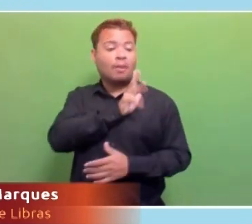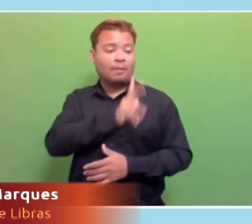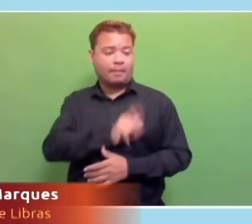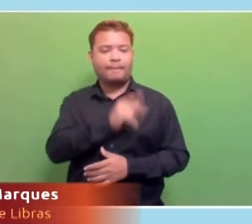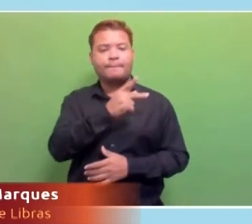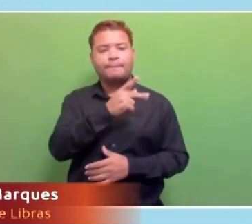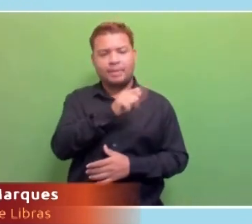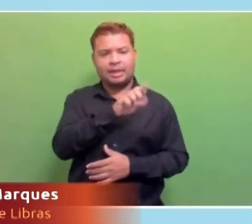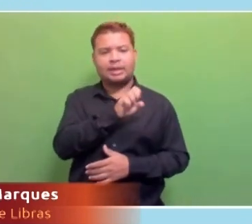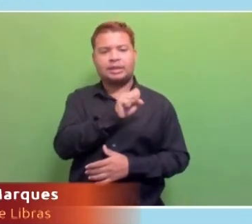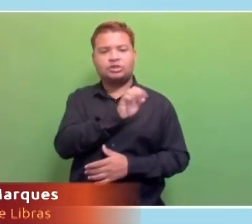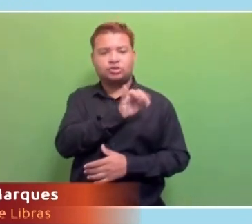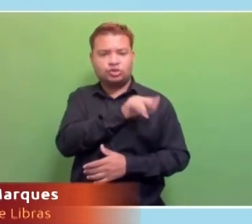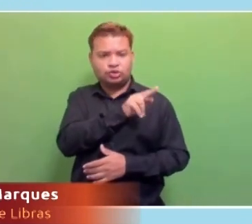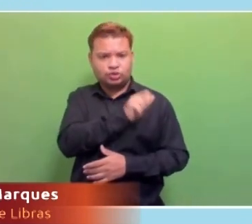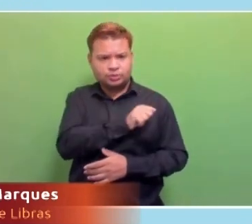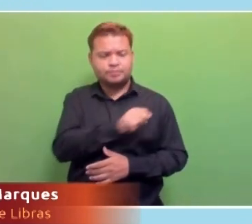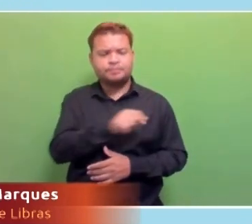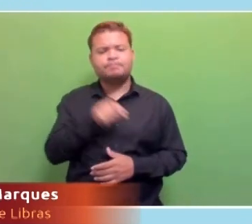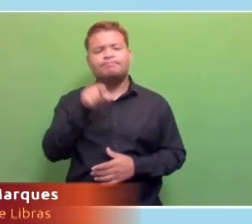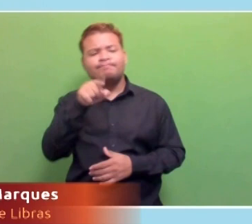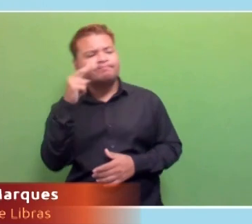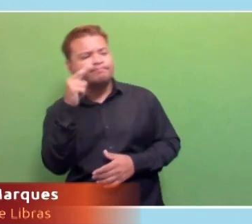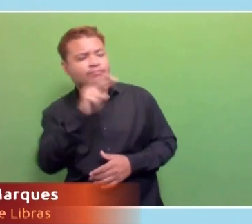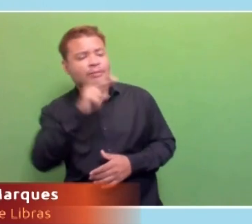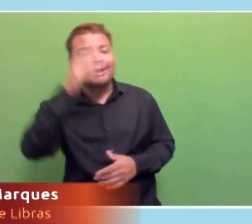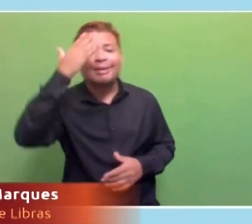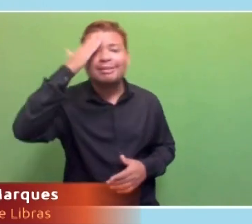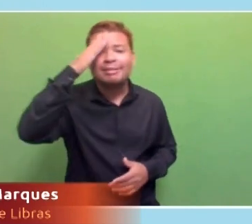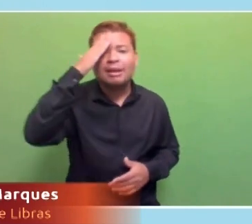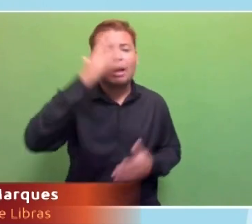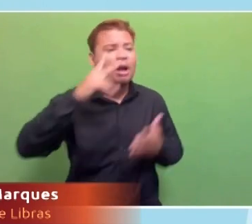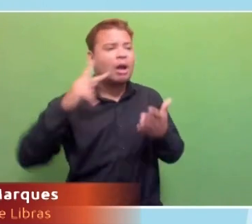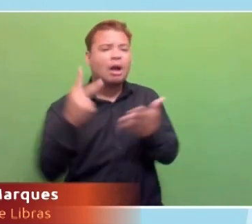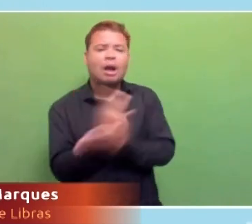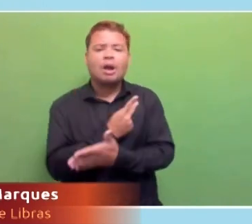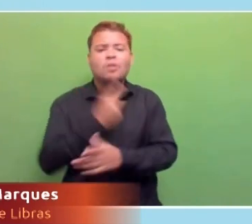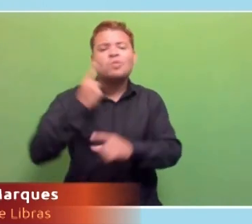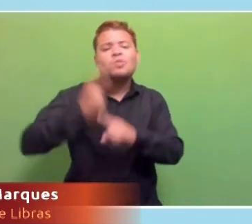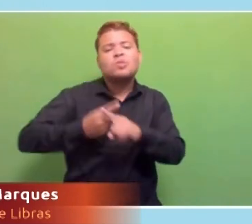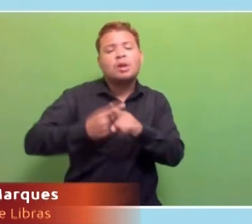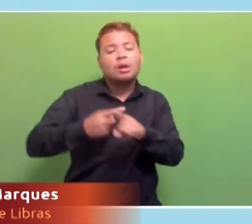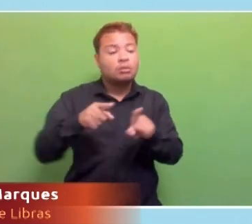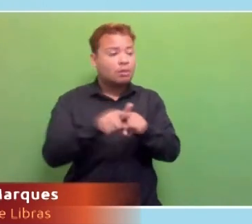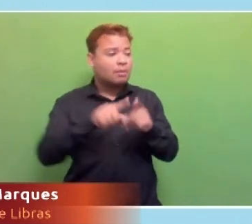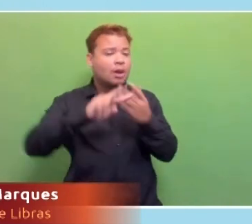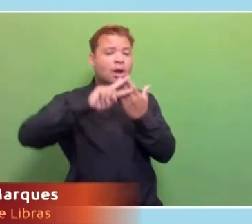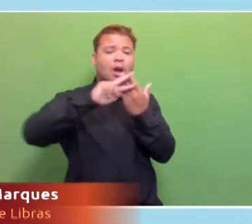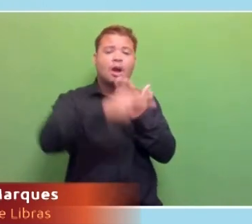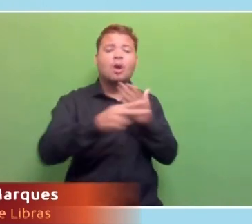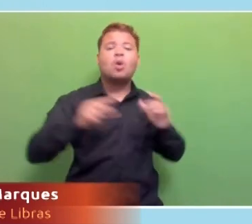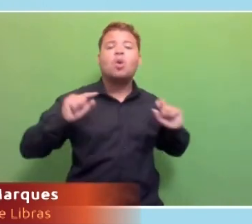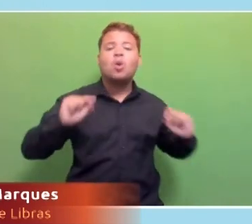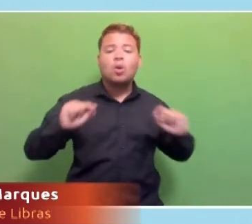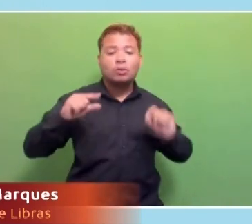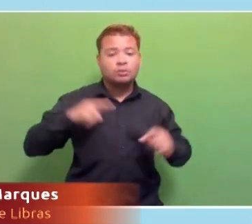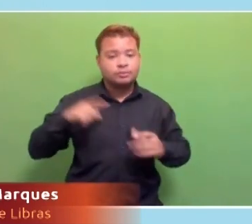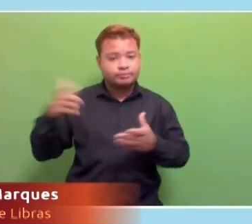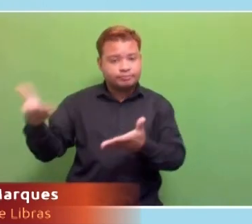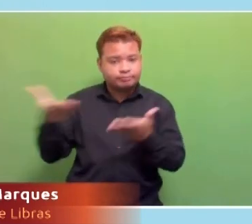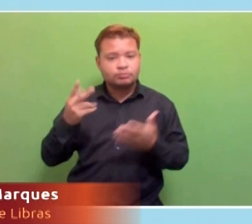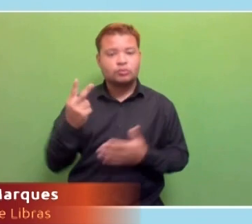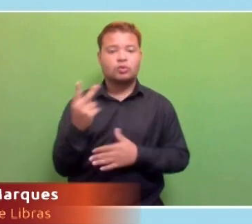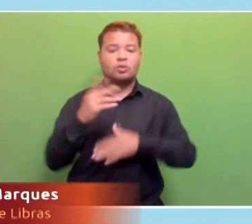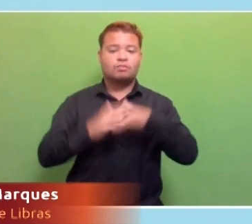melhor essa situação, para que você entenda as motivações, as consequências desse conflito, nós contamos com dois pesquisadores que